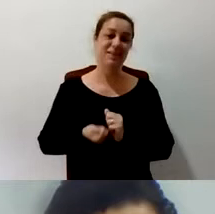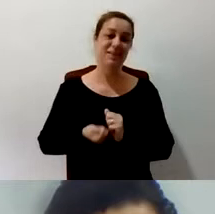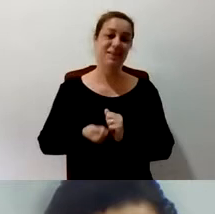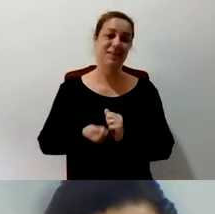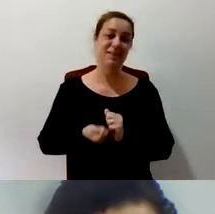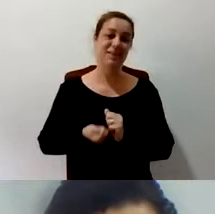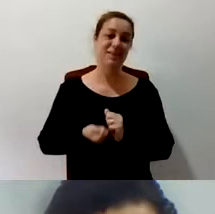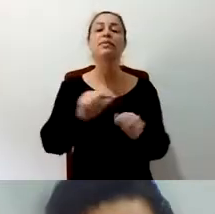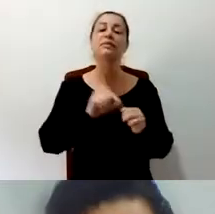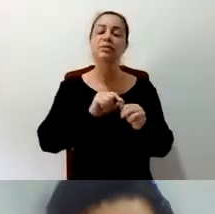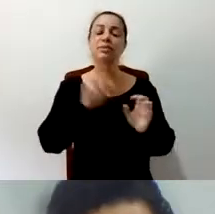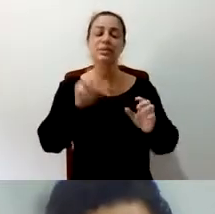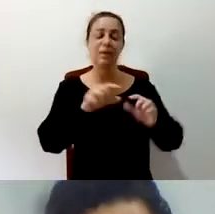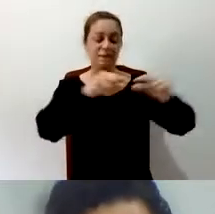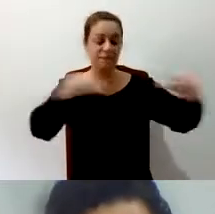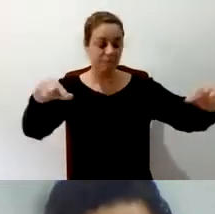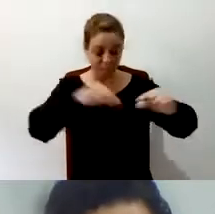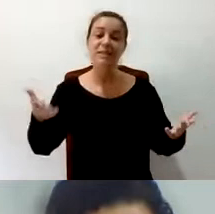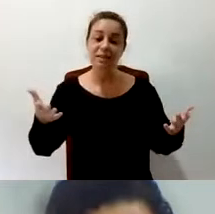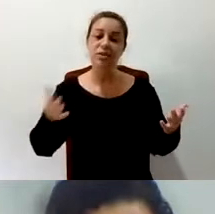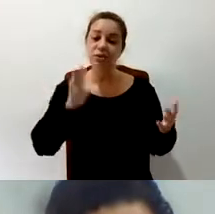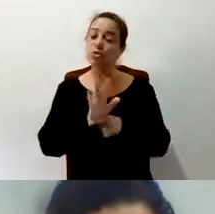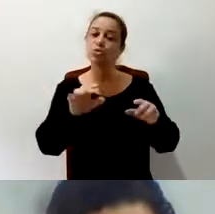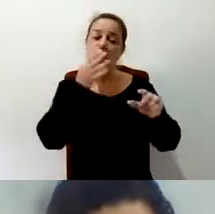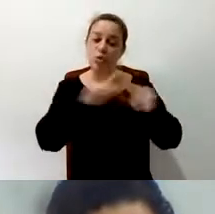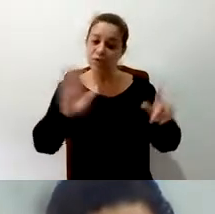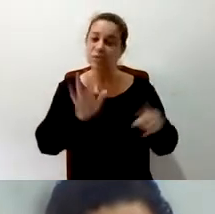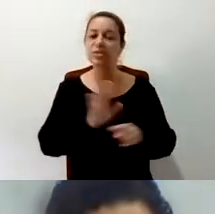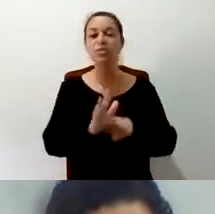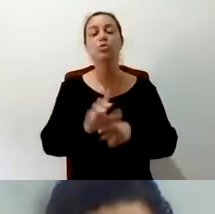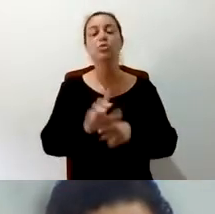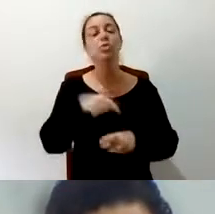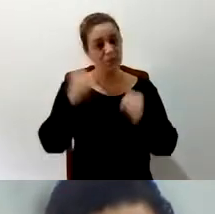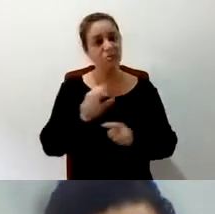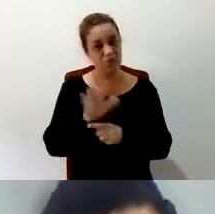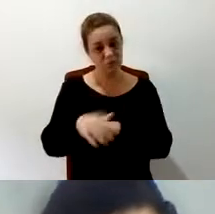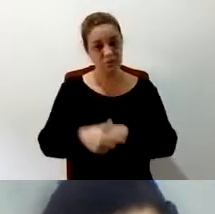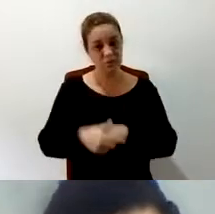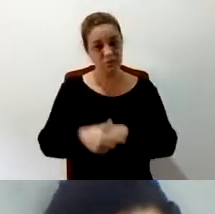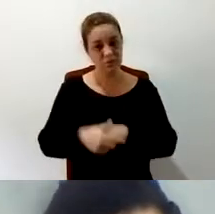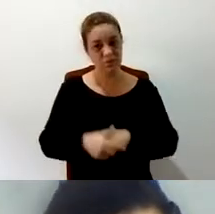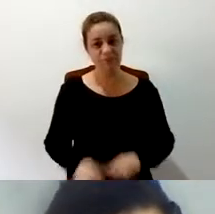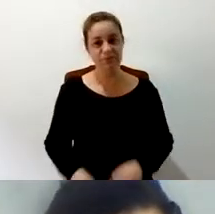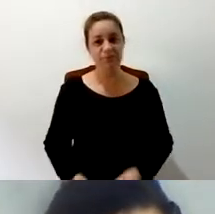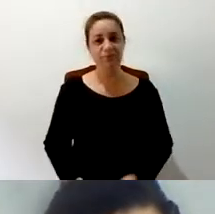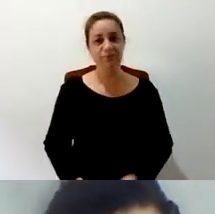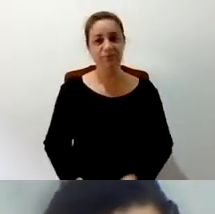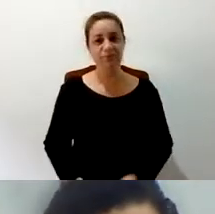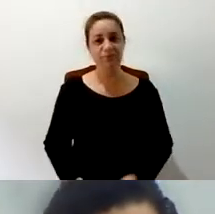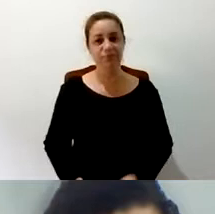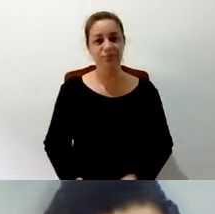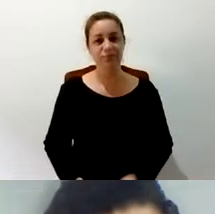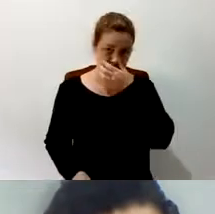Já vai estar identificando. Enfim, eu acho que tem muita coisa que a gente pode fazendo para ir melhorando. Inclusive, vocês falaram